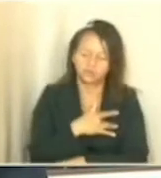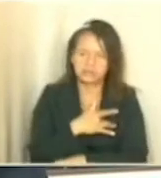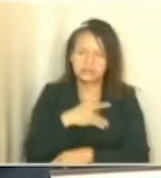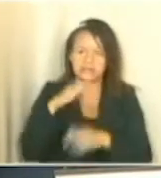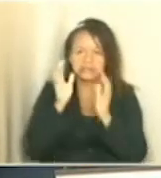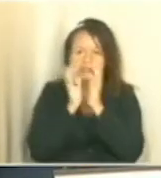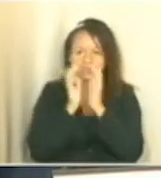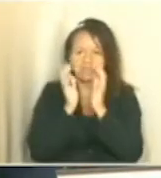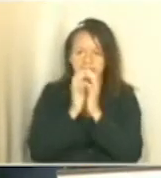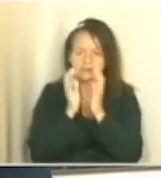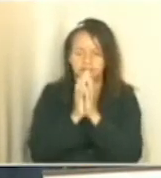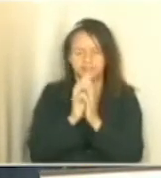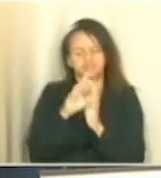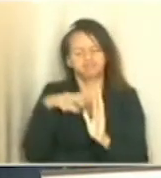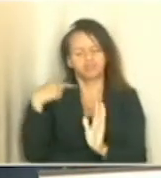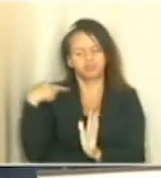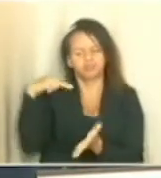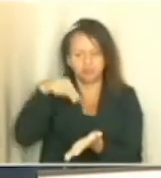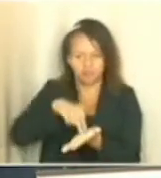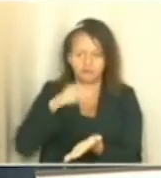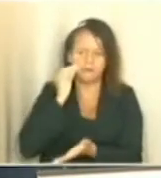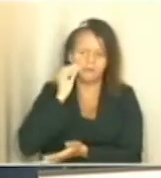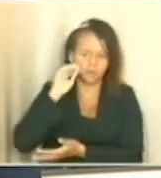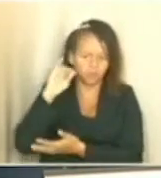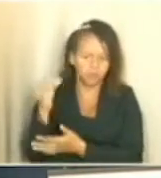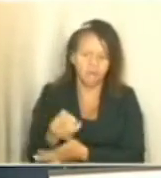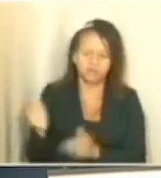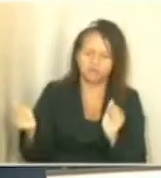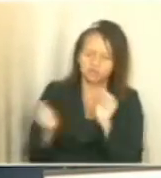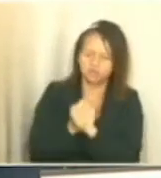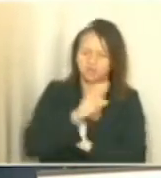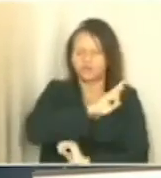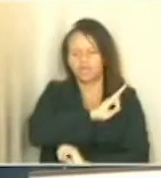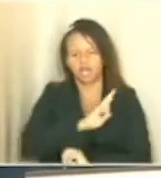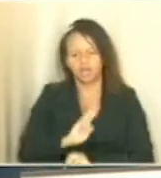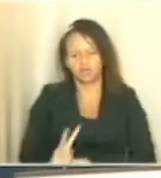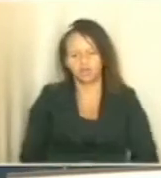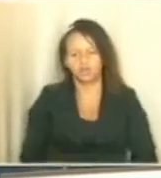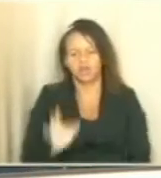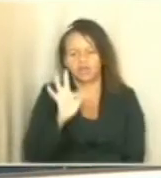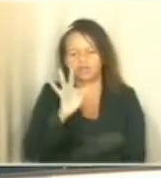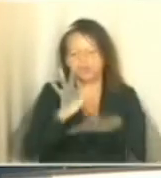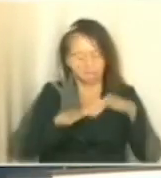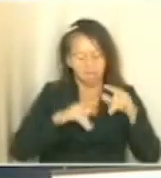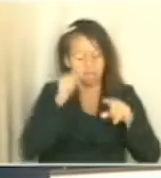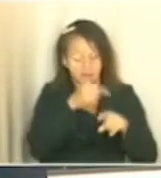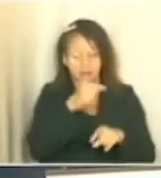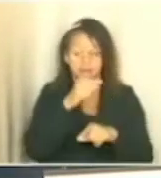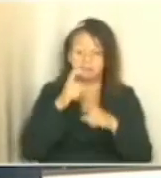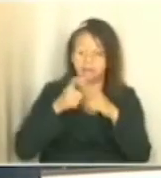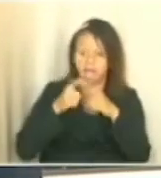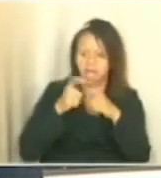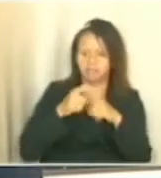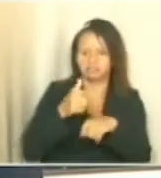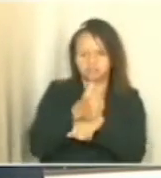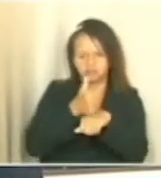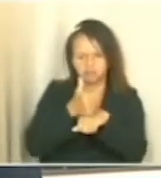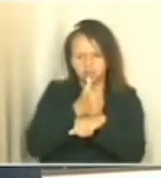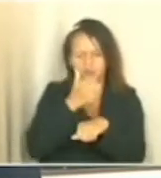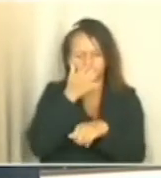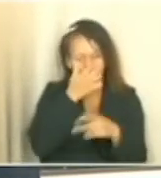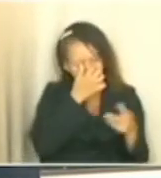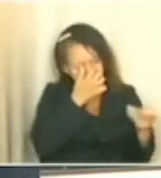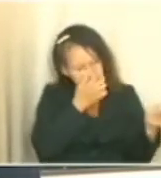cidade do Recife. Eu tive a oportunidade, junto com o vereador Tadeu Calheiros, de visitar a unidade de